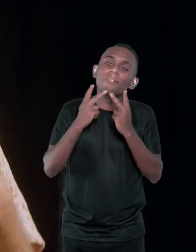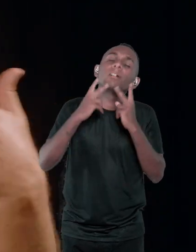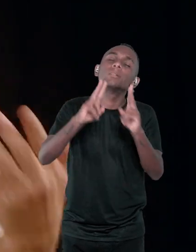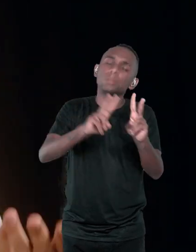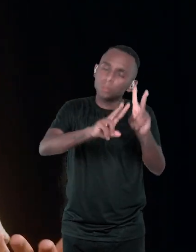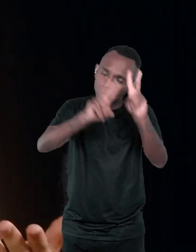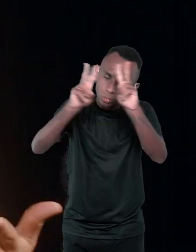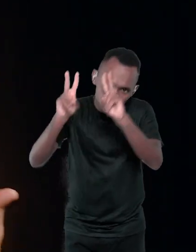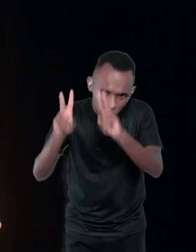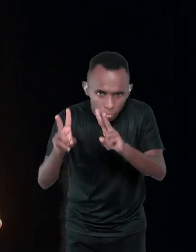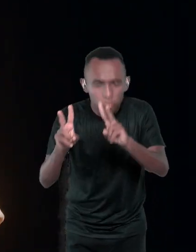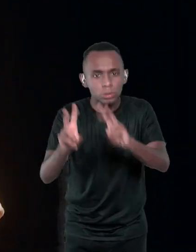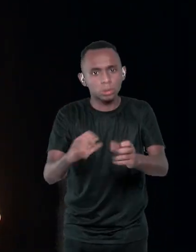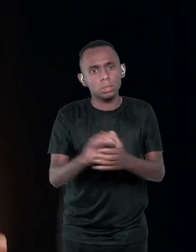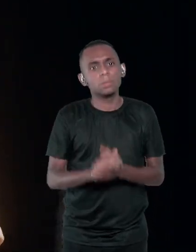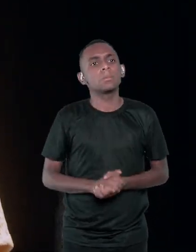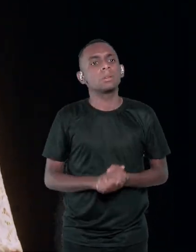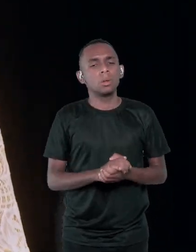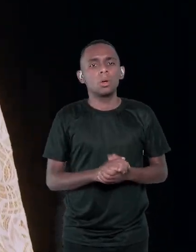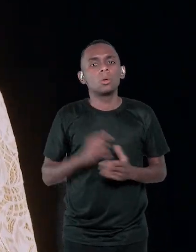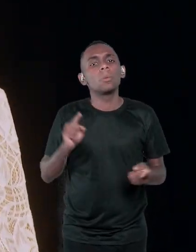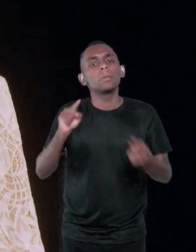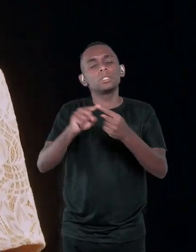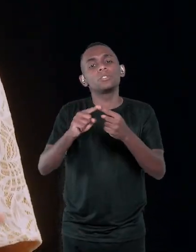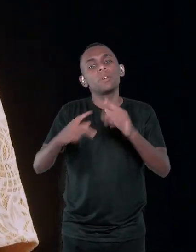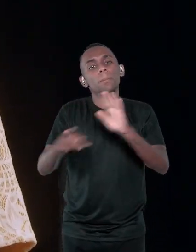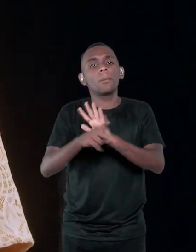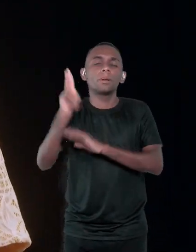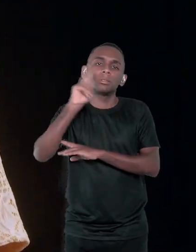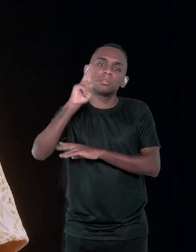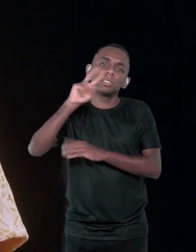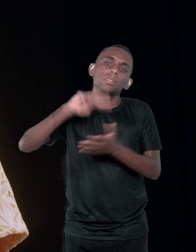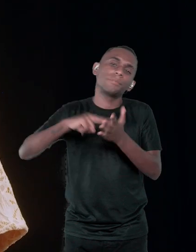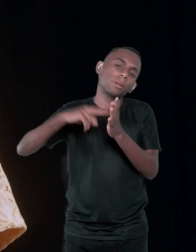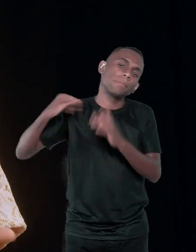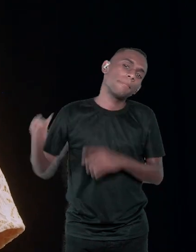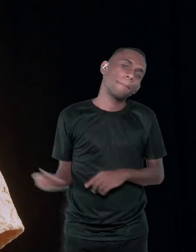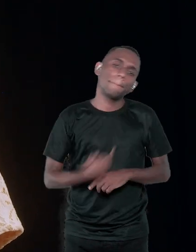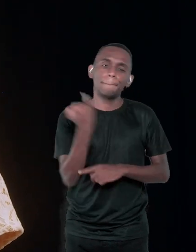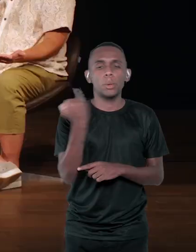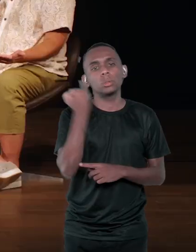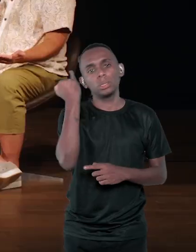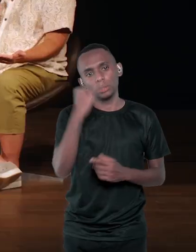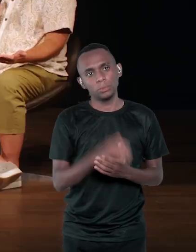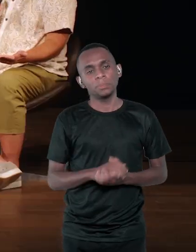né, que você trata o objeto da sua história. É muito importante isso.